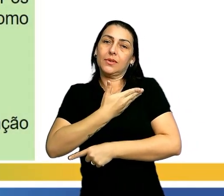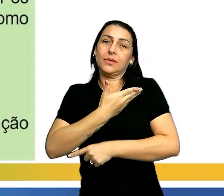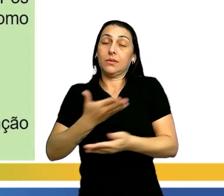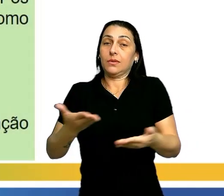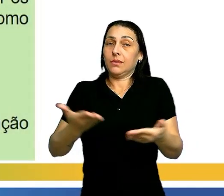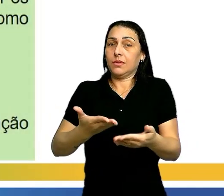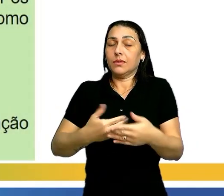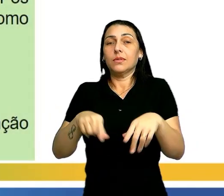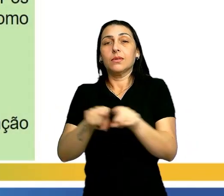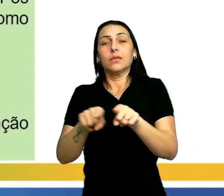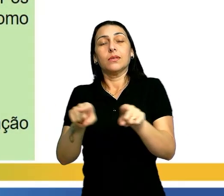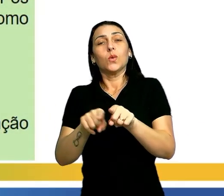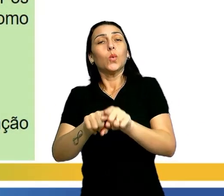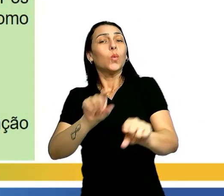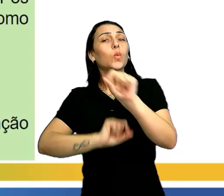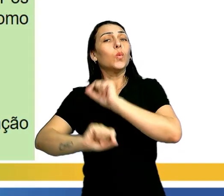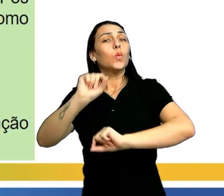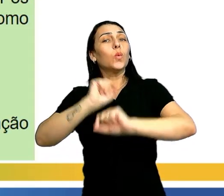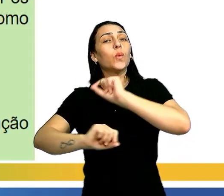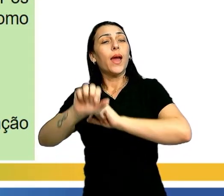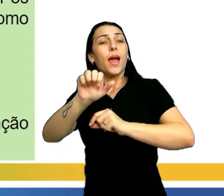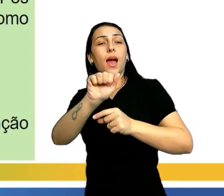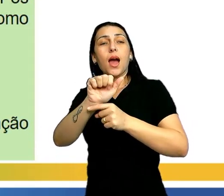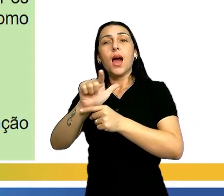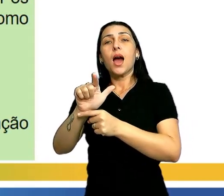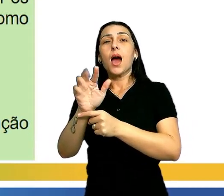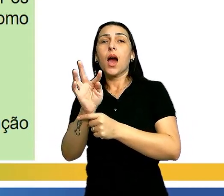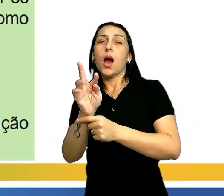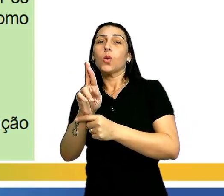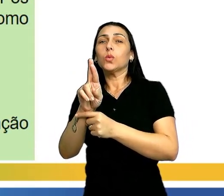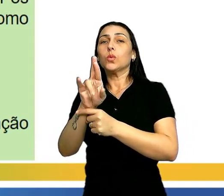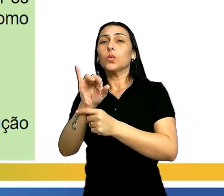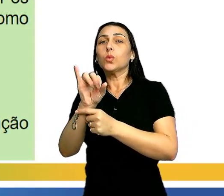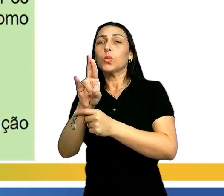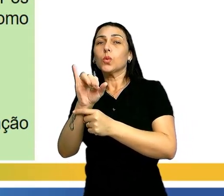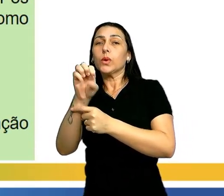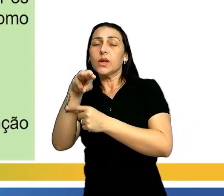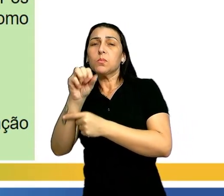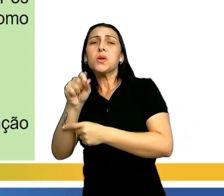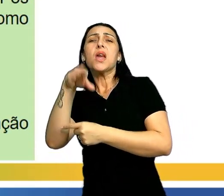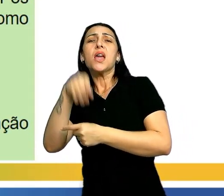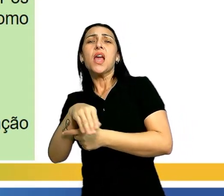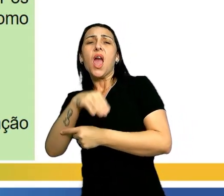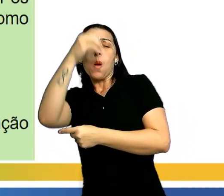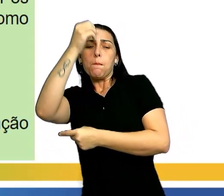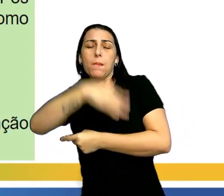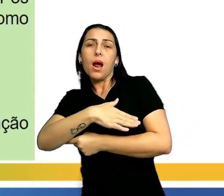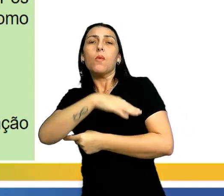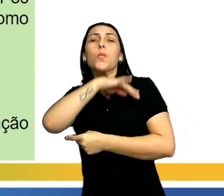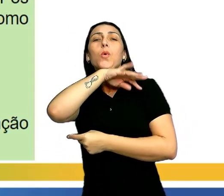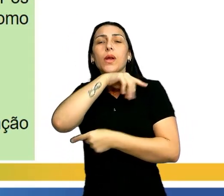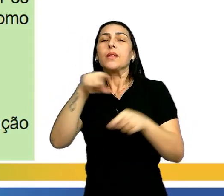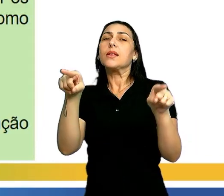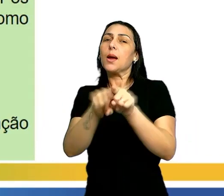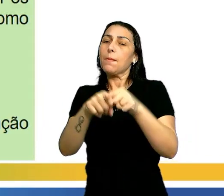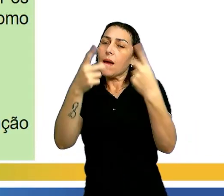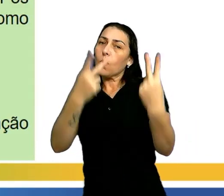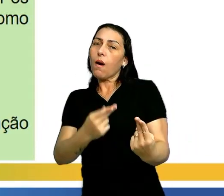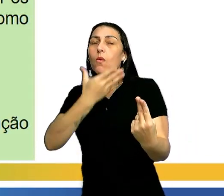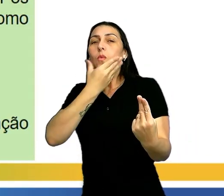também, o que é o altruísmo? Quem é cruel com os animais se torna rude com os homens. Podemos julgar